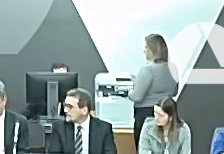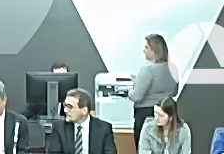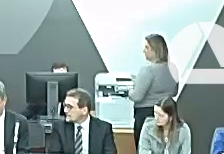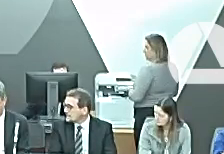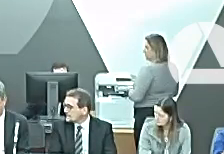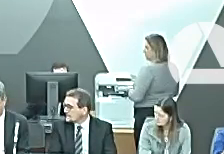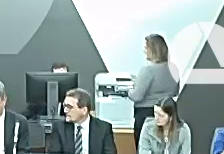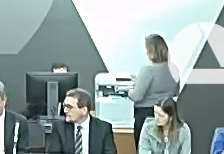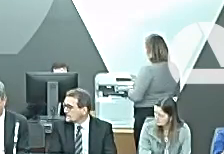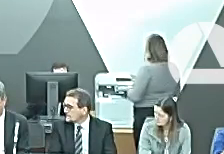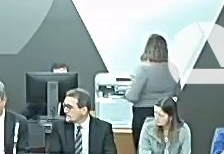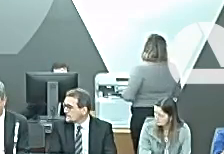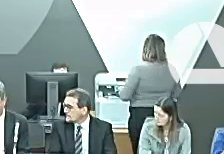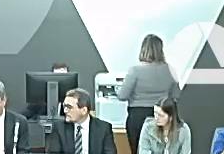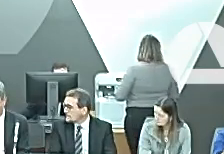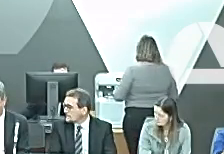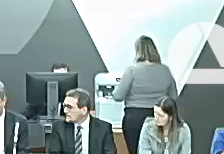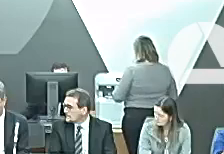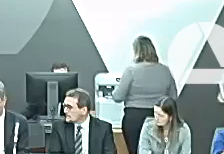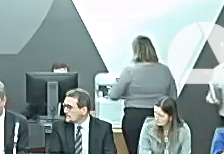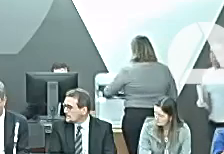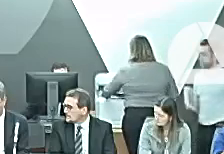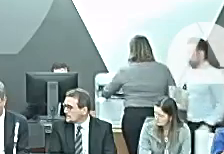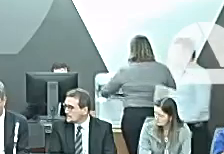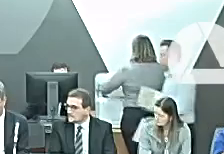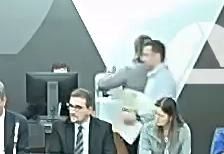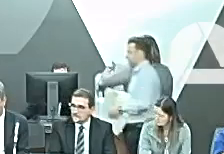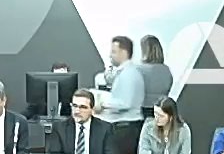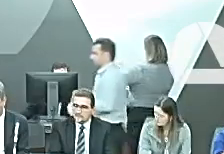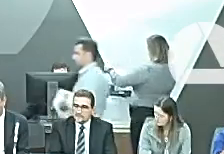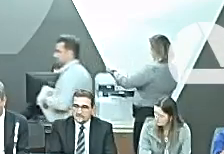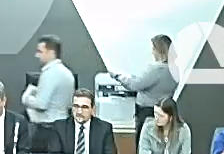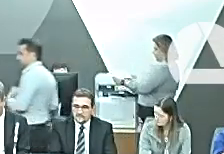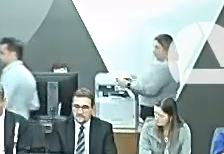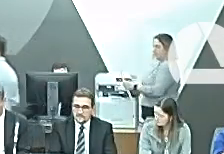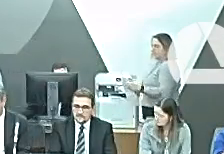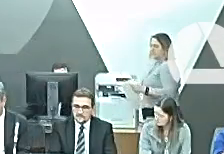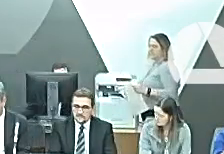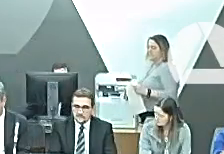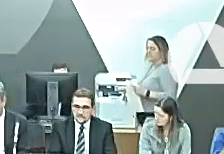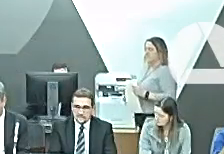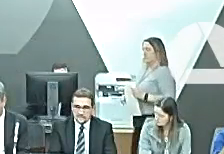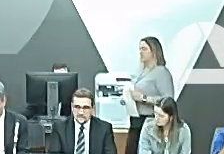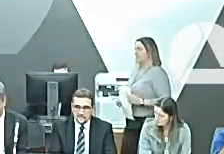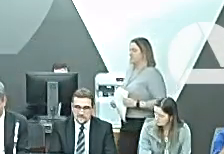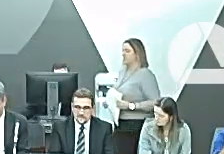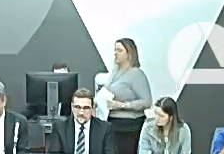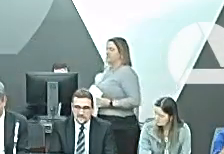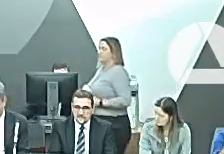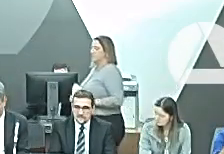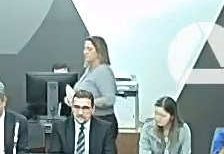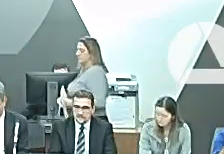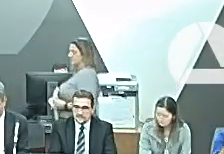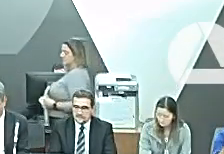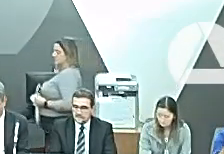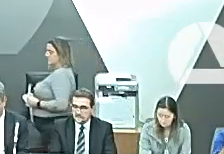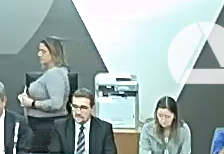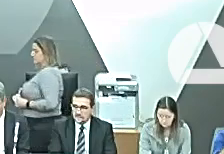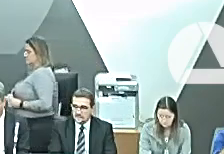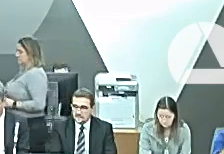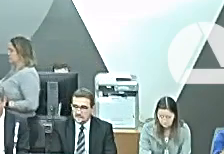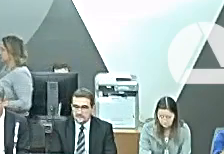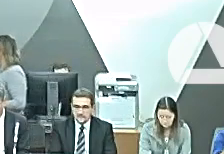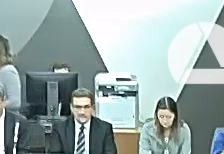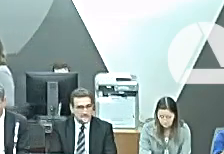cumprimentar todos que são os socioeducativos obrigado deputado professor ainda precisa presidência vai passar a palavra